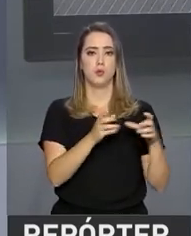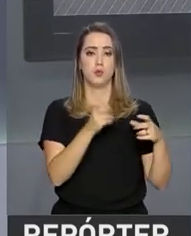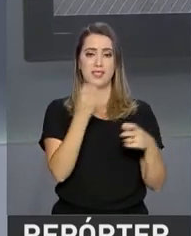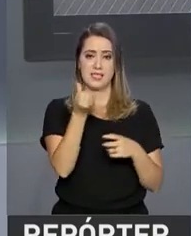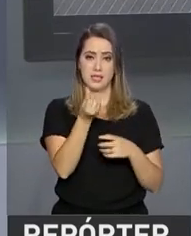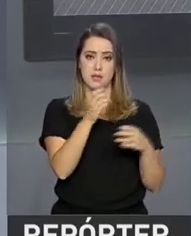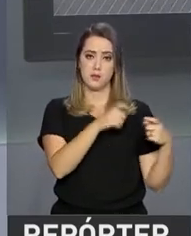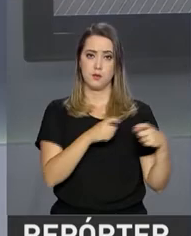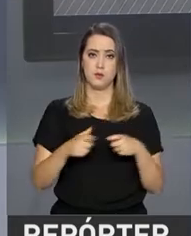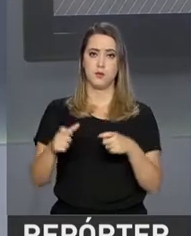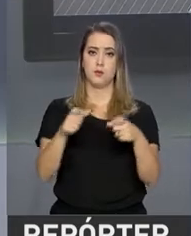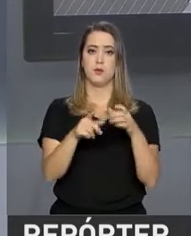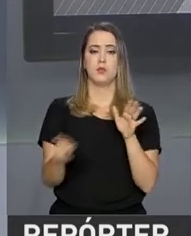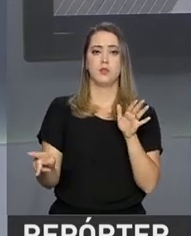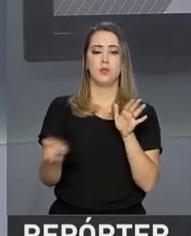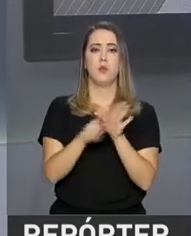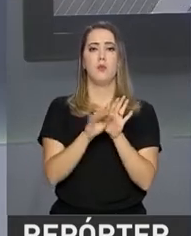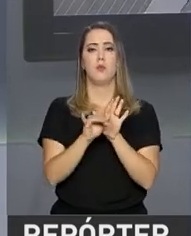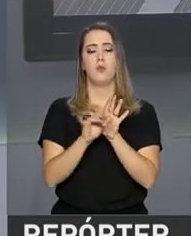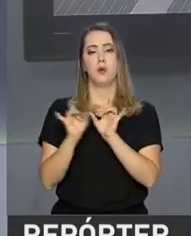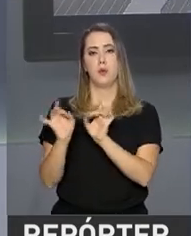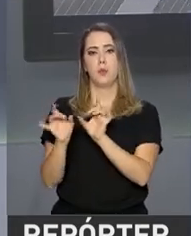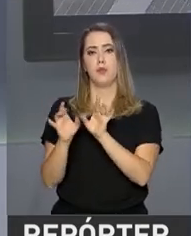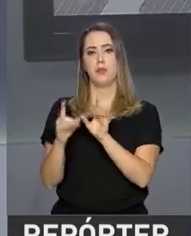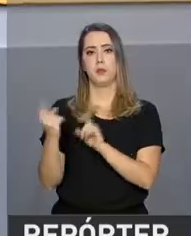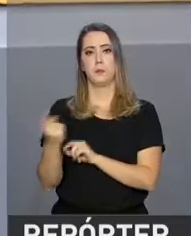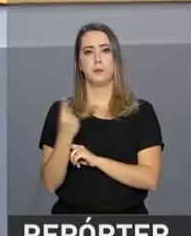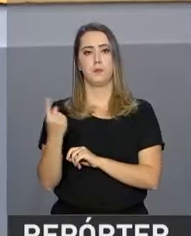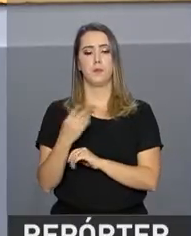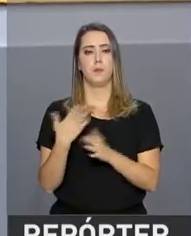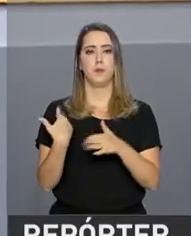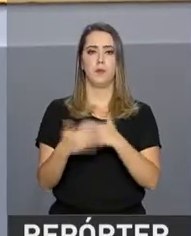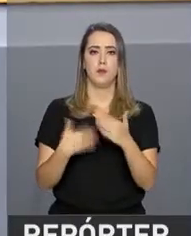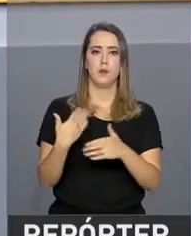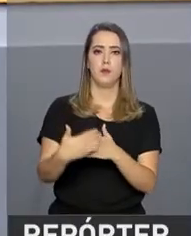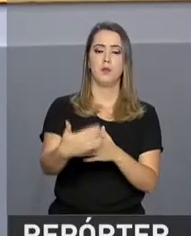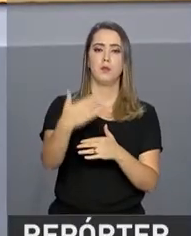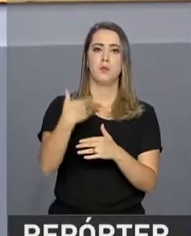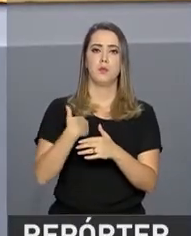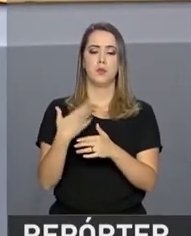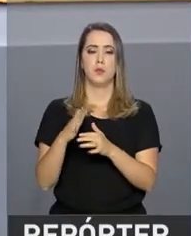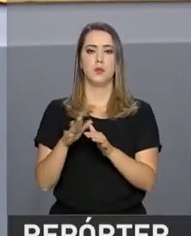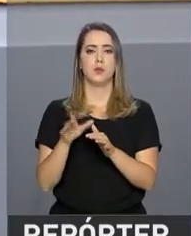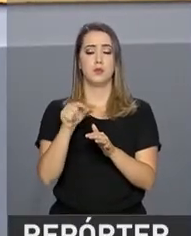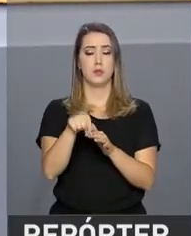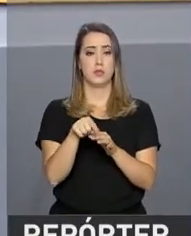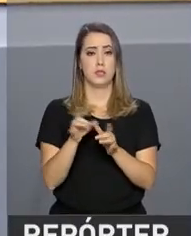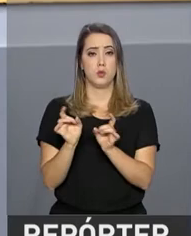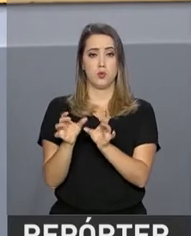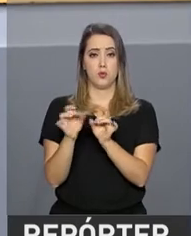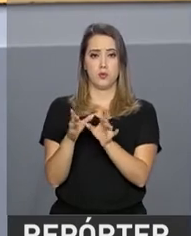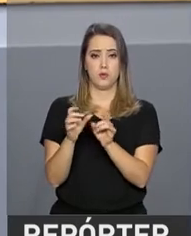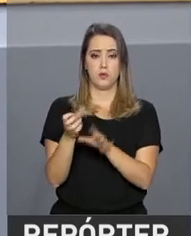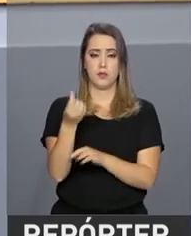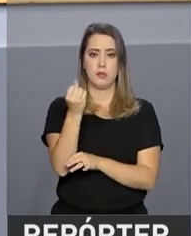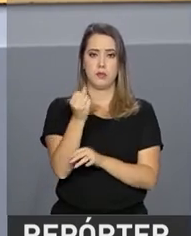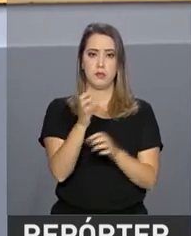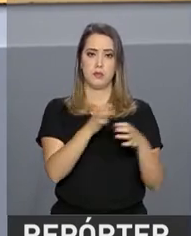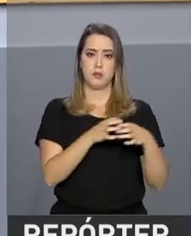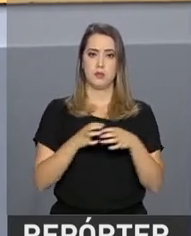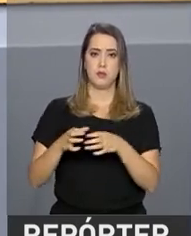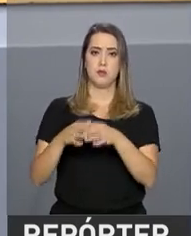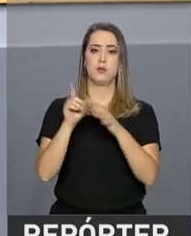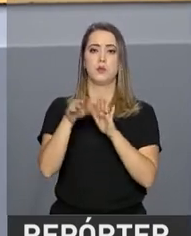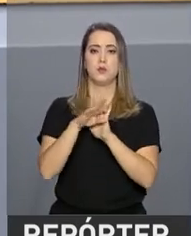terão um próprio leilão individual o processo de desestatização das seis distribuidoras da eletrobrás faz